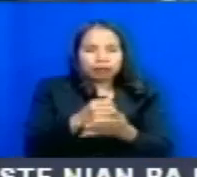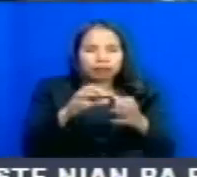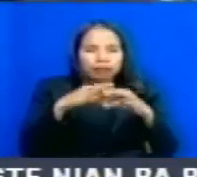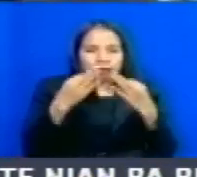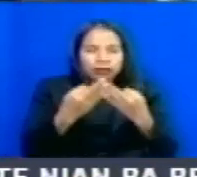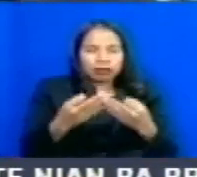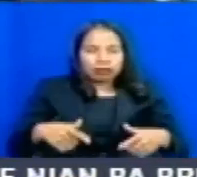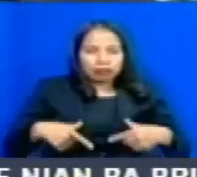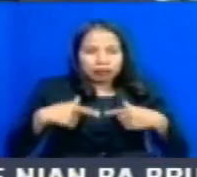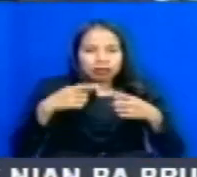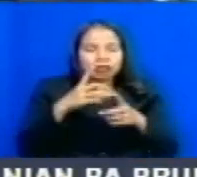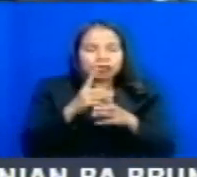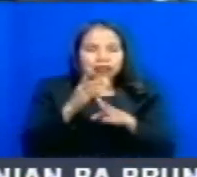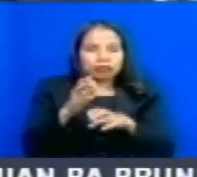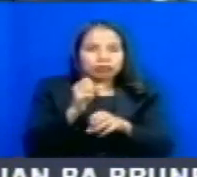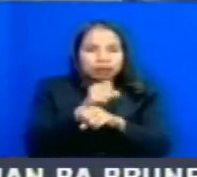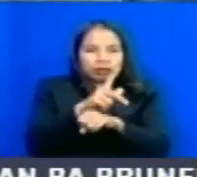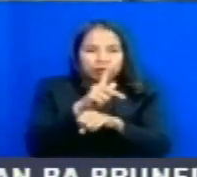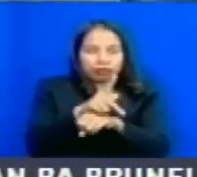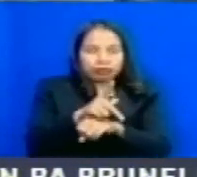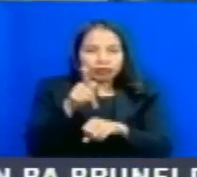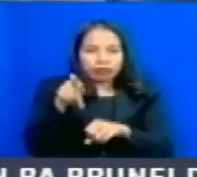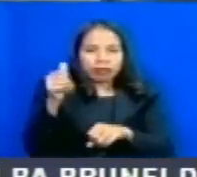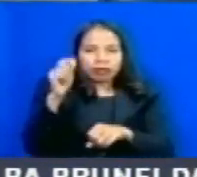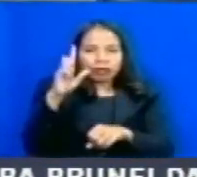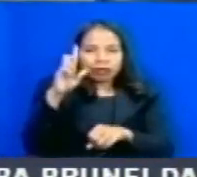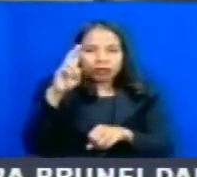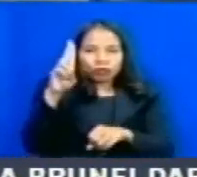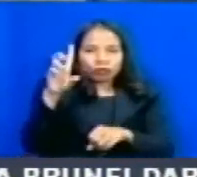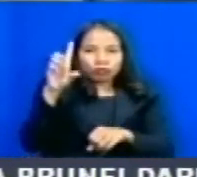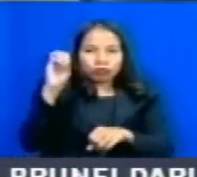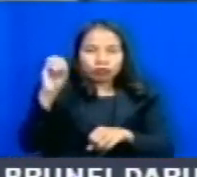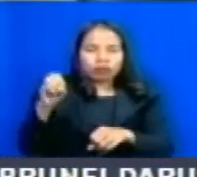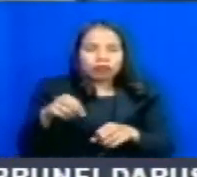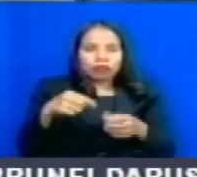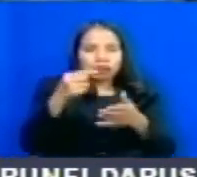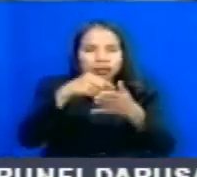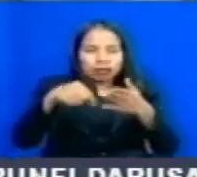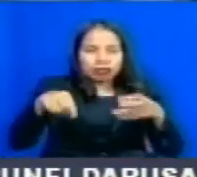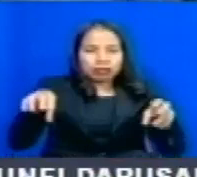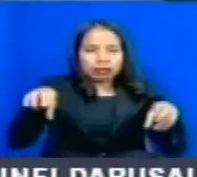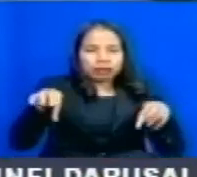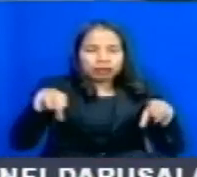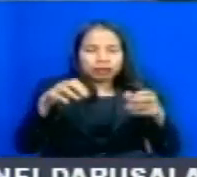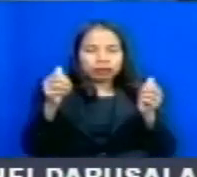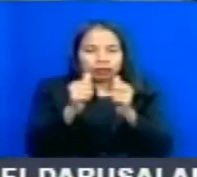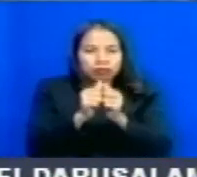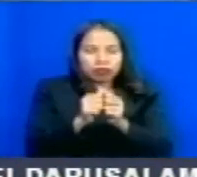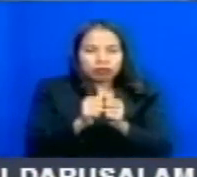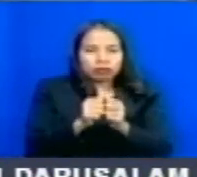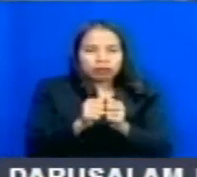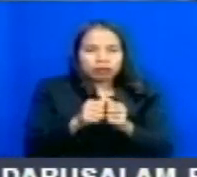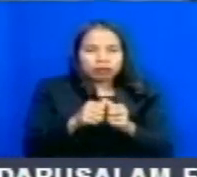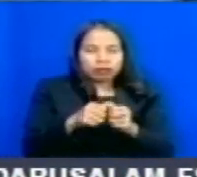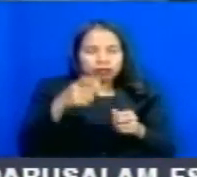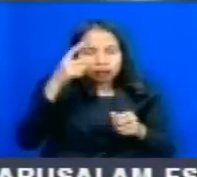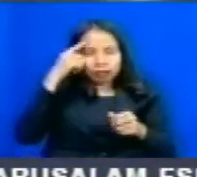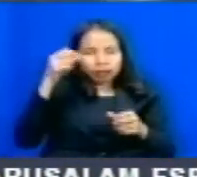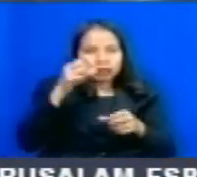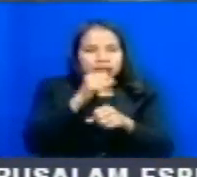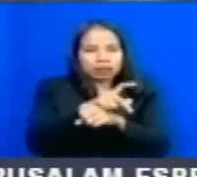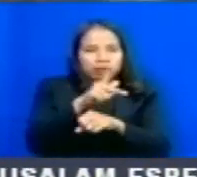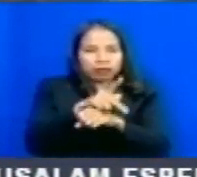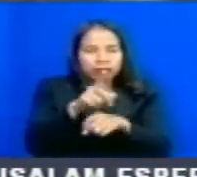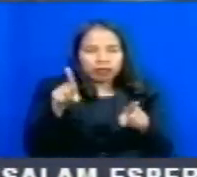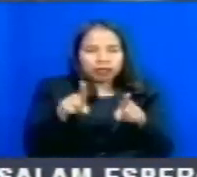Diretor-Geral Cefope, Paulo Alves, confirma. Né acordo negócio ida, lá os acordo entre governo Rairua. Também Cefope, no